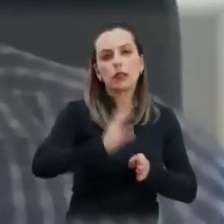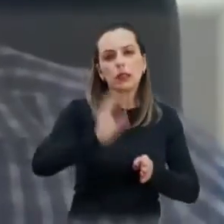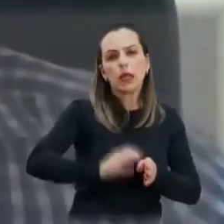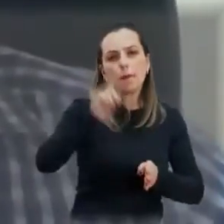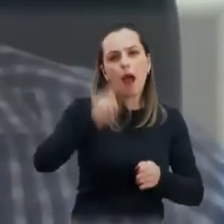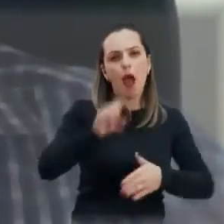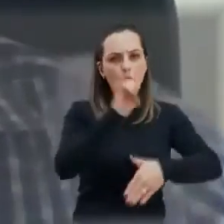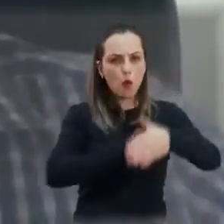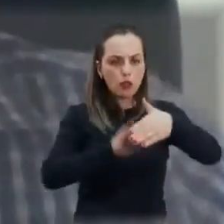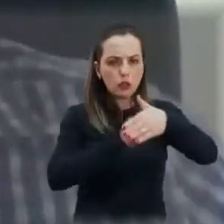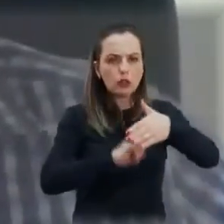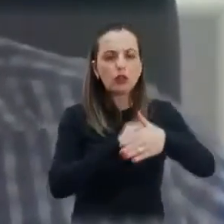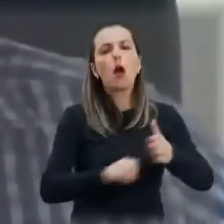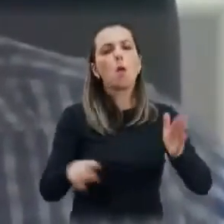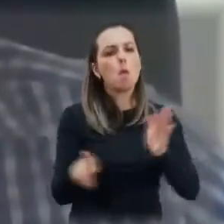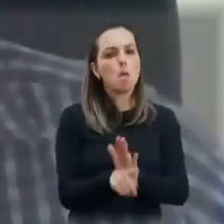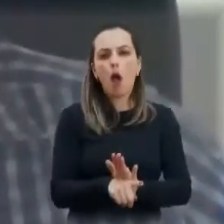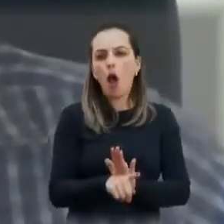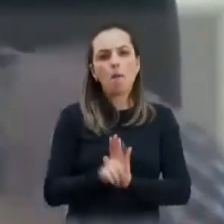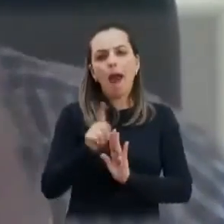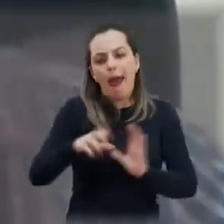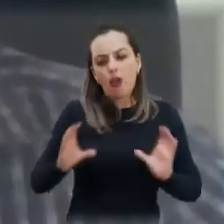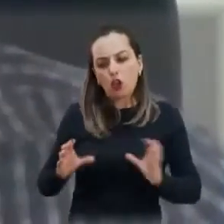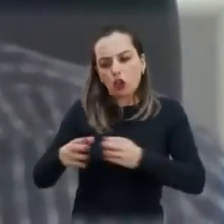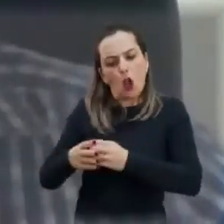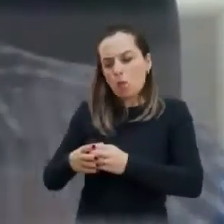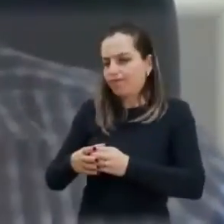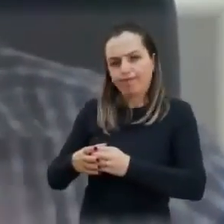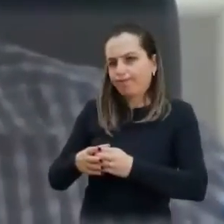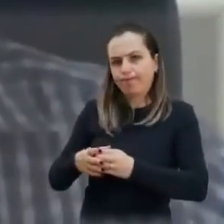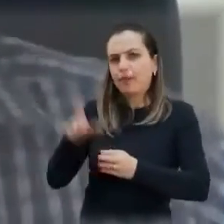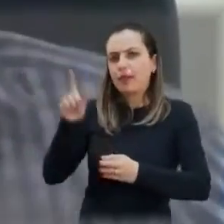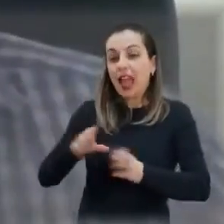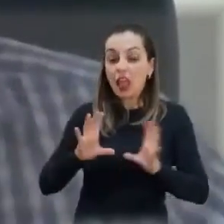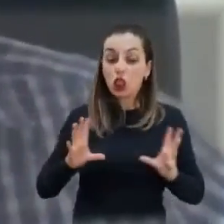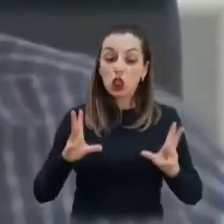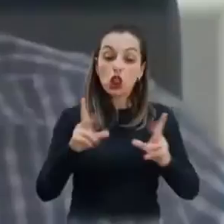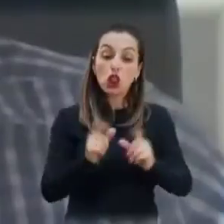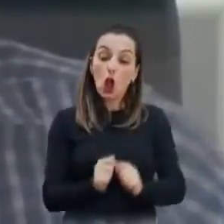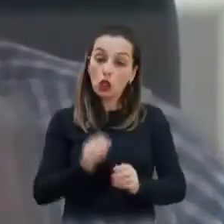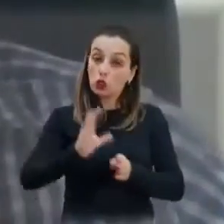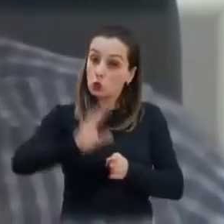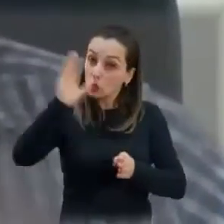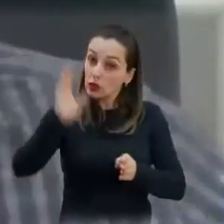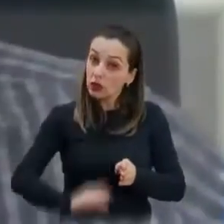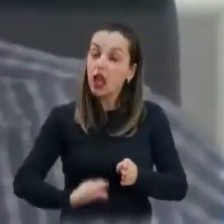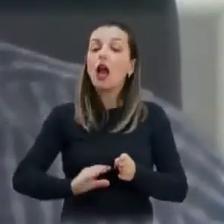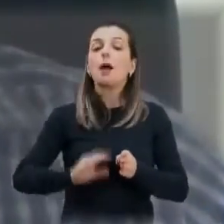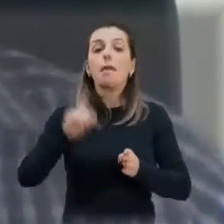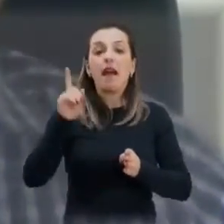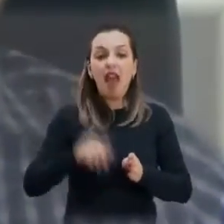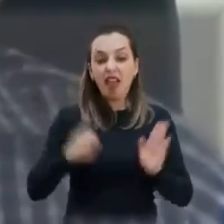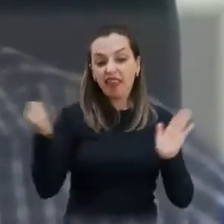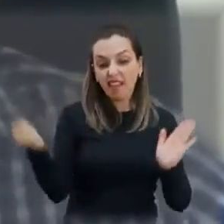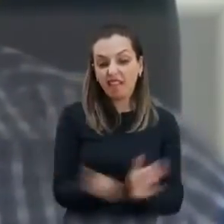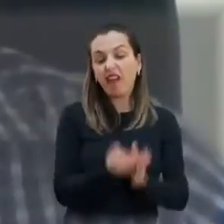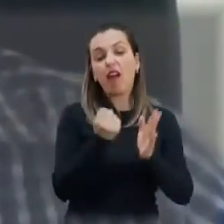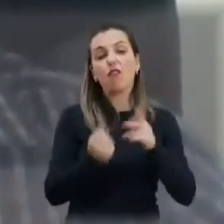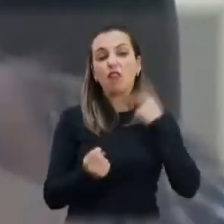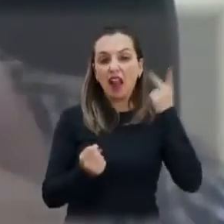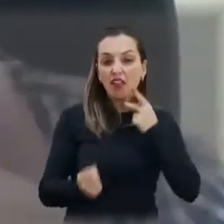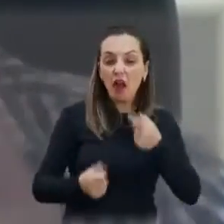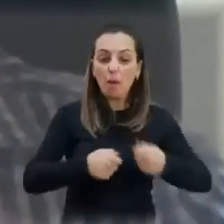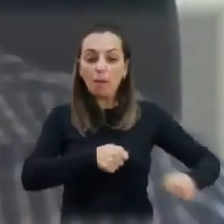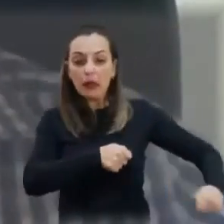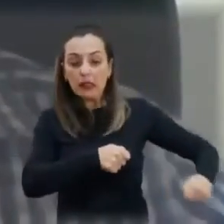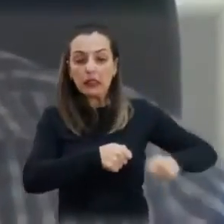pensar na instituição. Não pode pensar quanto mais ruim, melhor. Tem que construir. Que fica aí a Câmara manchada, vereador para lá, rasgando para cá, puxando para lá.